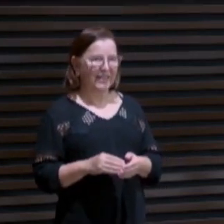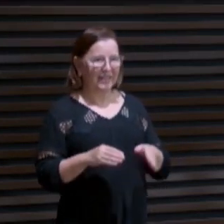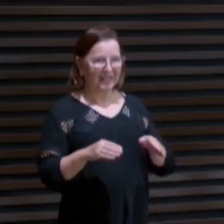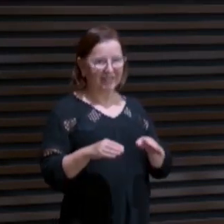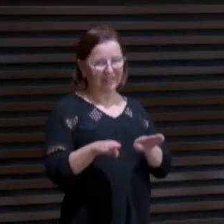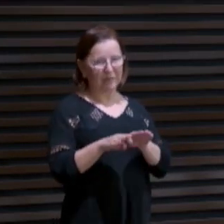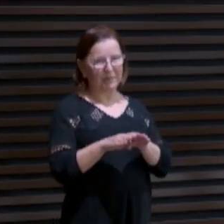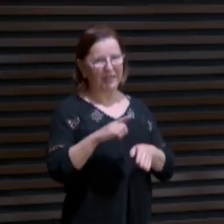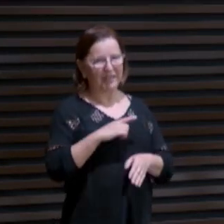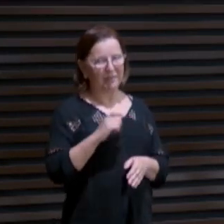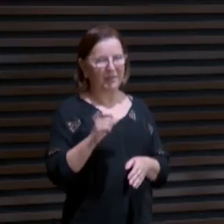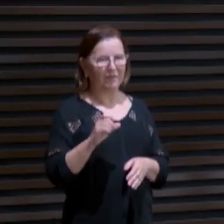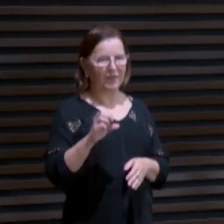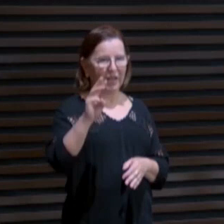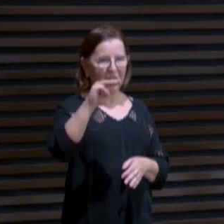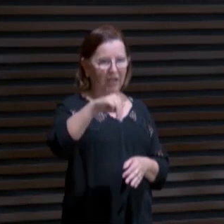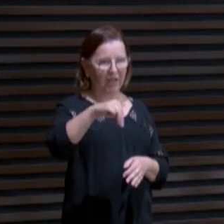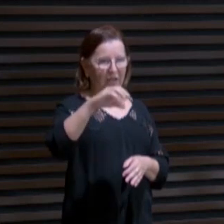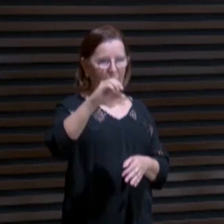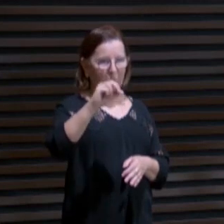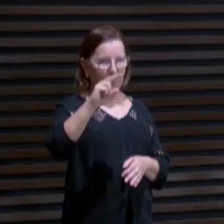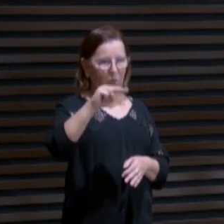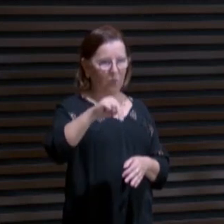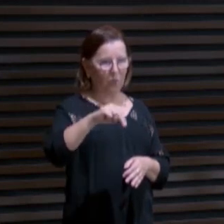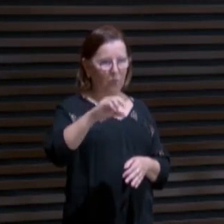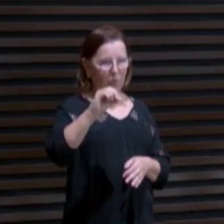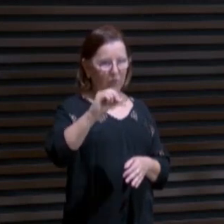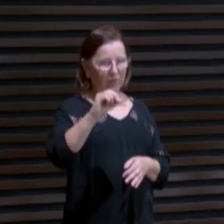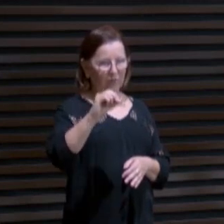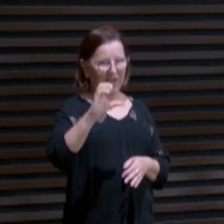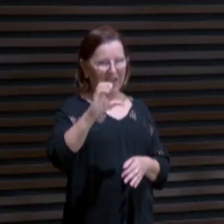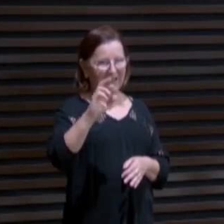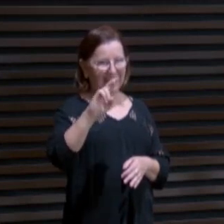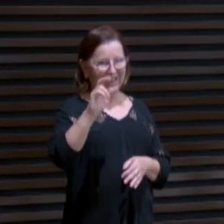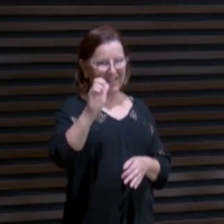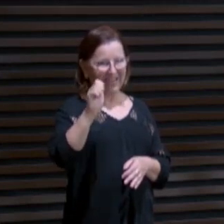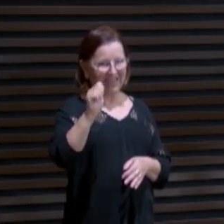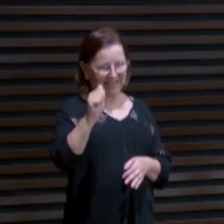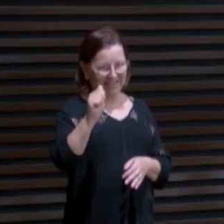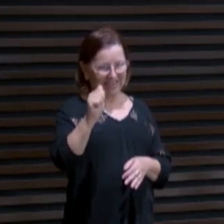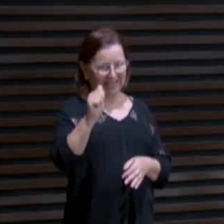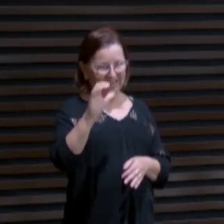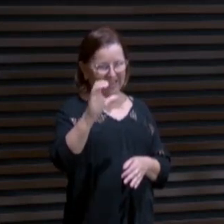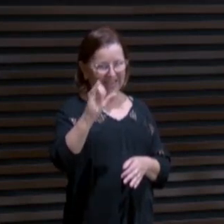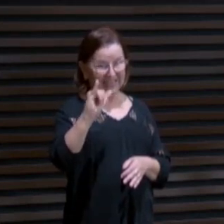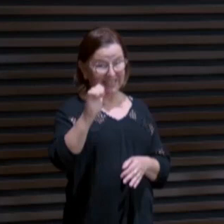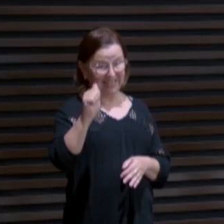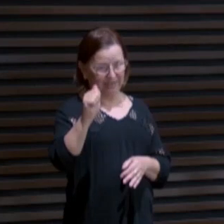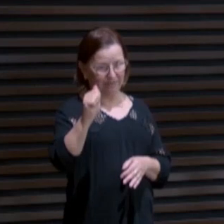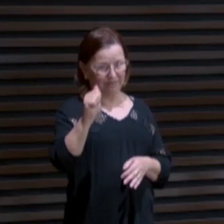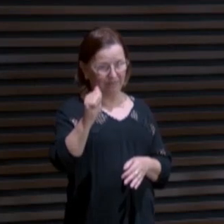monocracia, o governo de uma pessoa, de um rei, de um